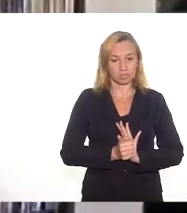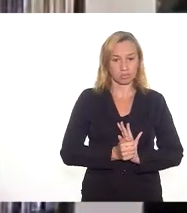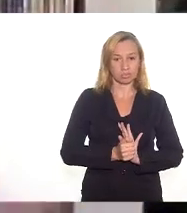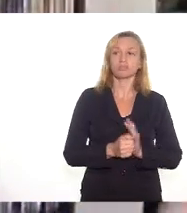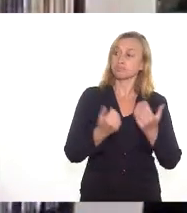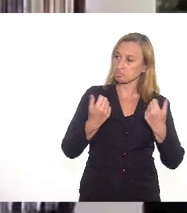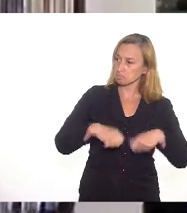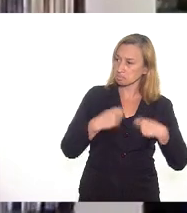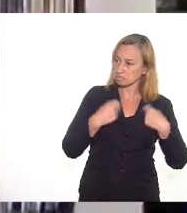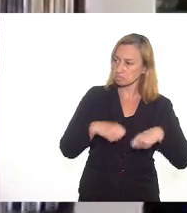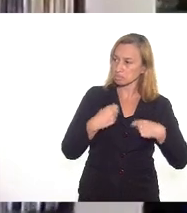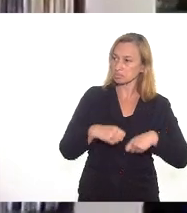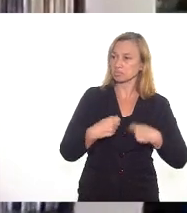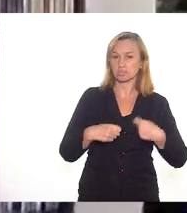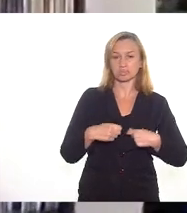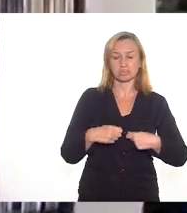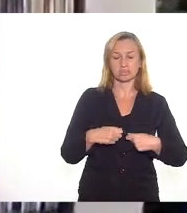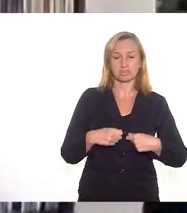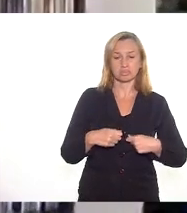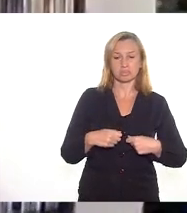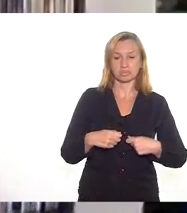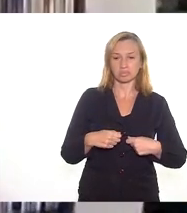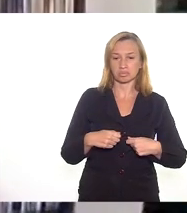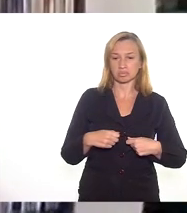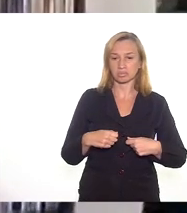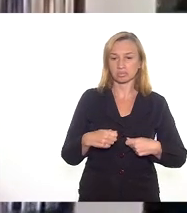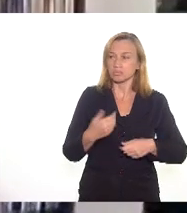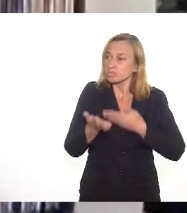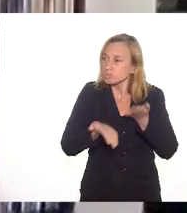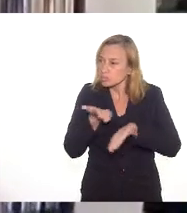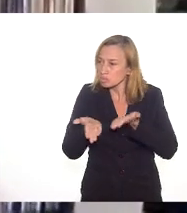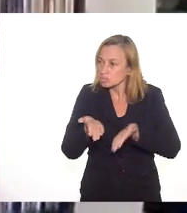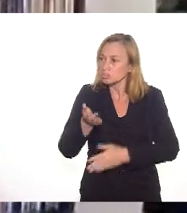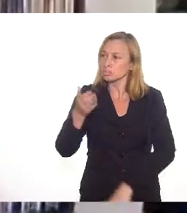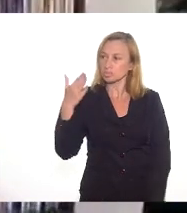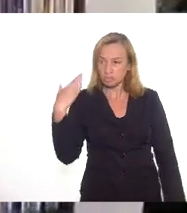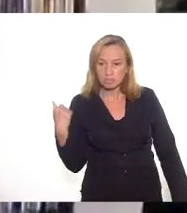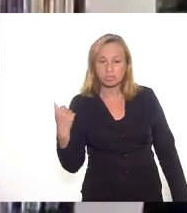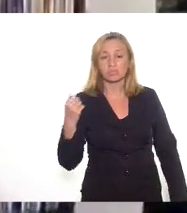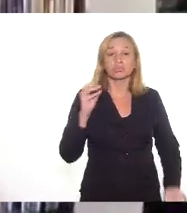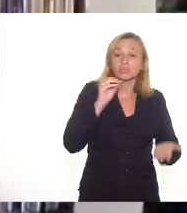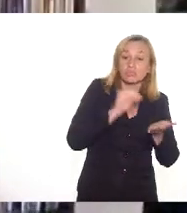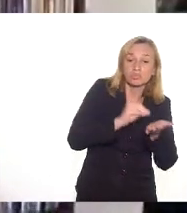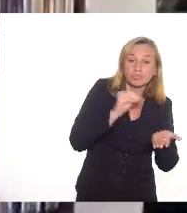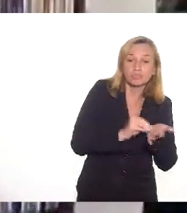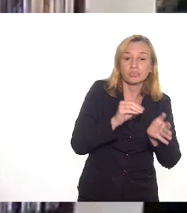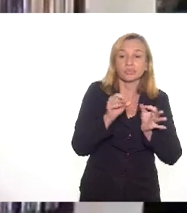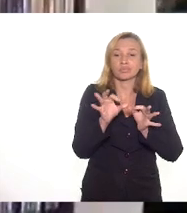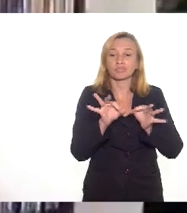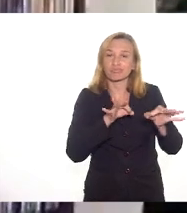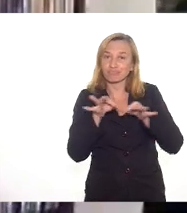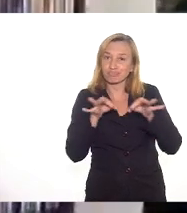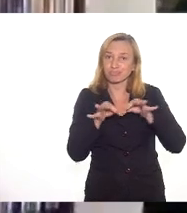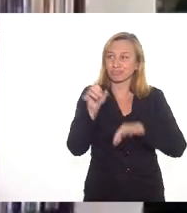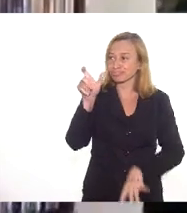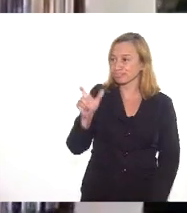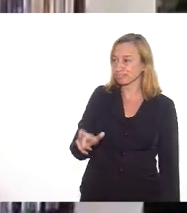deve defender o lado. A única coisa que falta é um preparo dessas